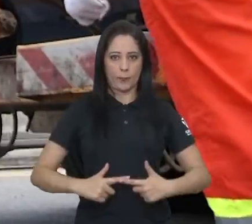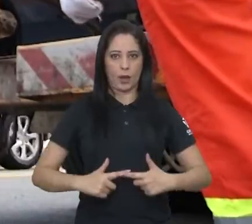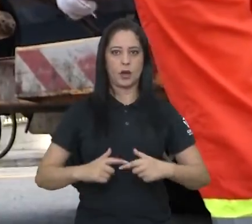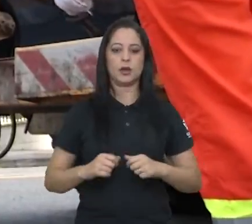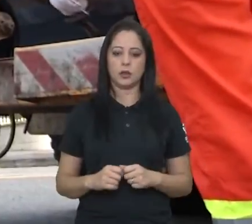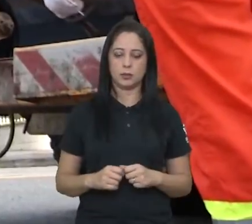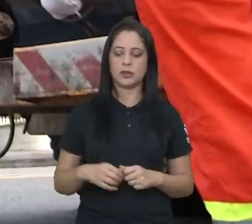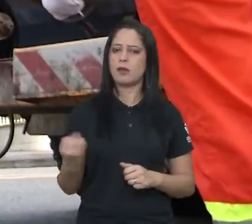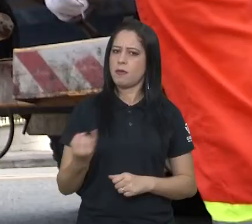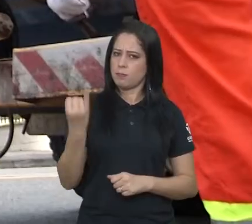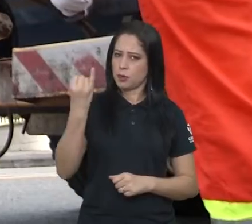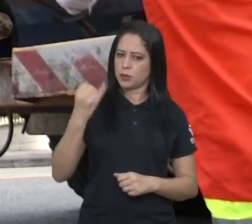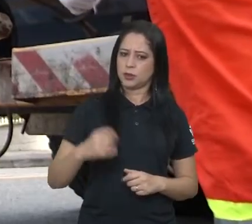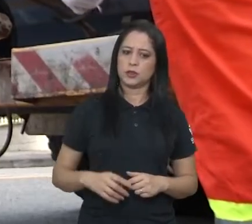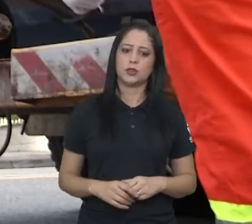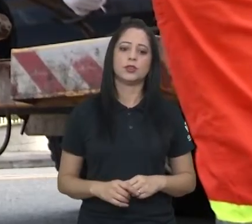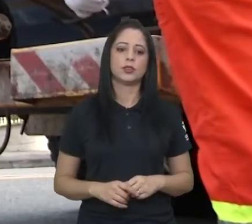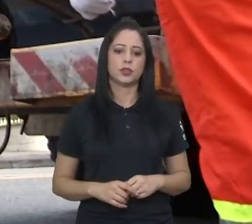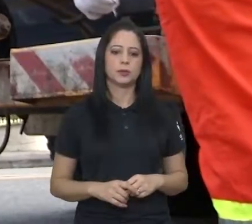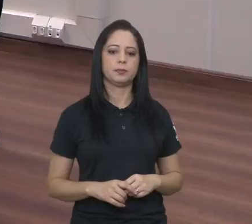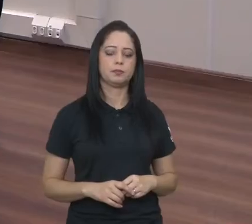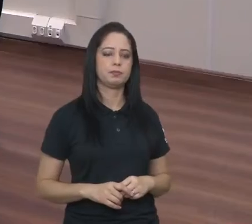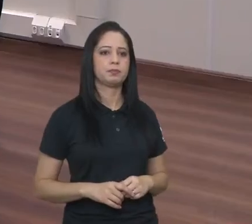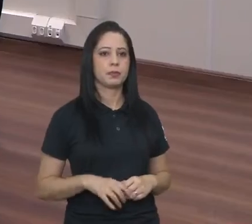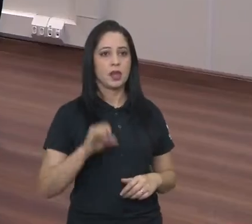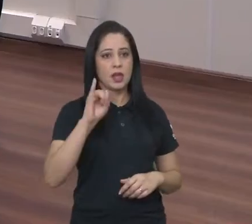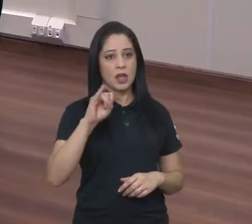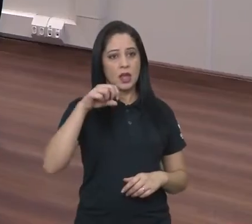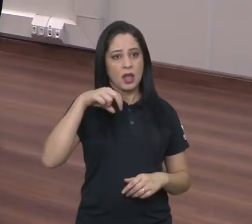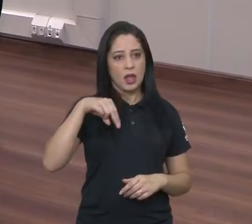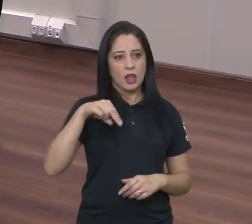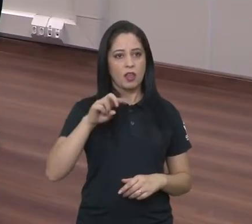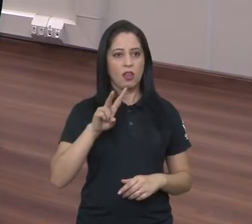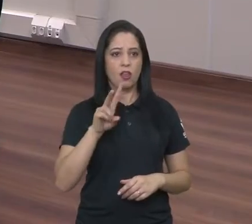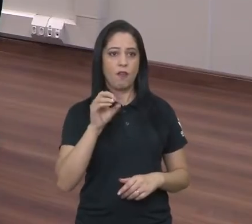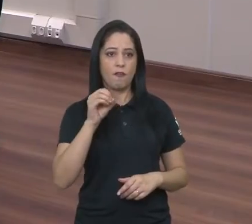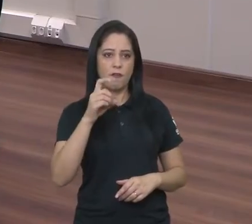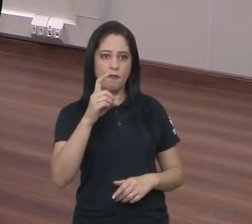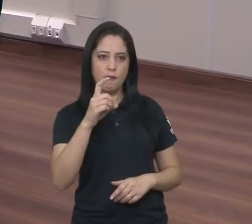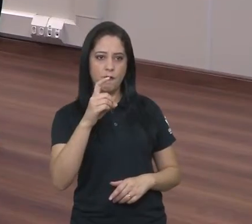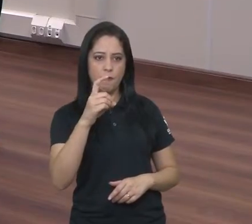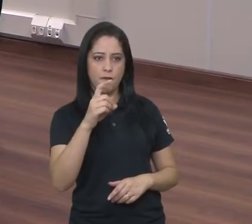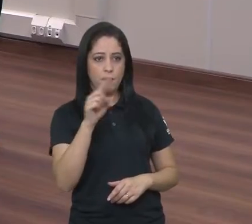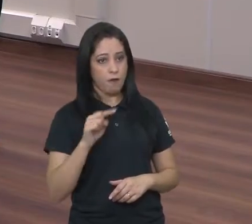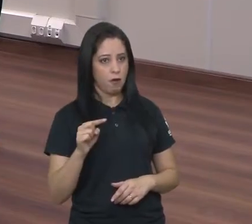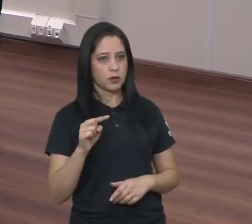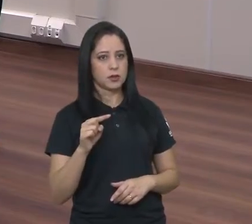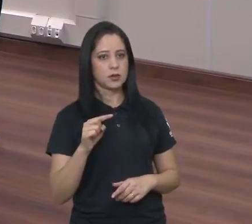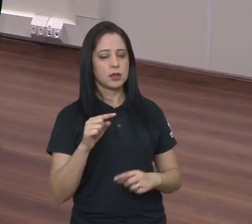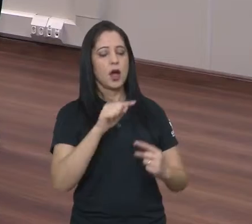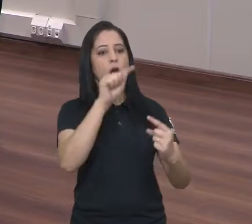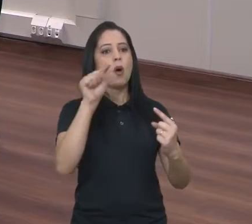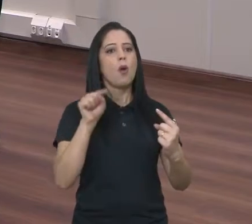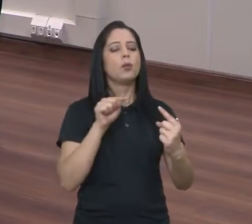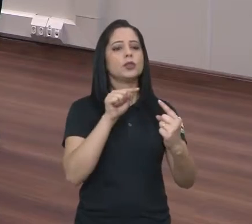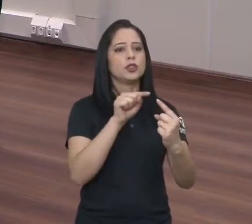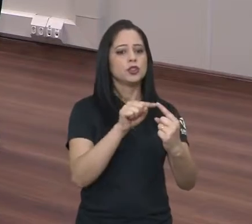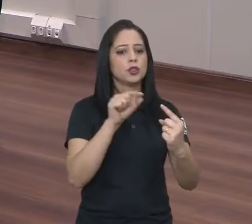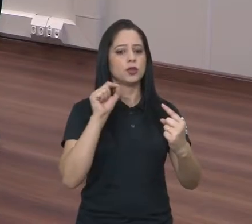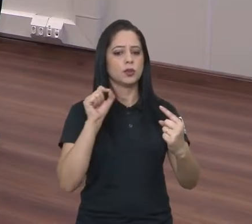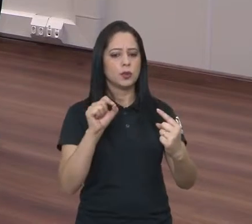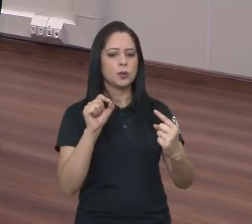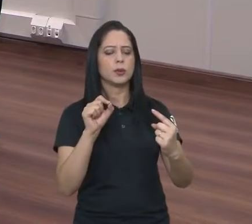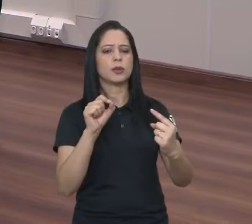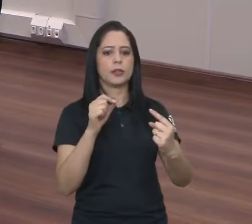construção de alternativas são fundamentais. O Invoz ele tem na sua missão de promover pontes, né,